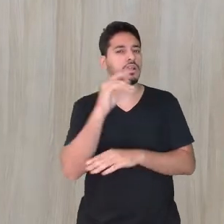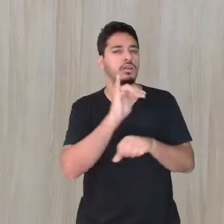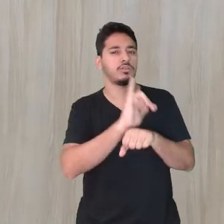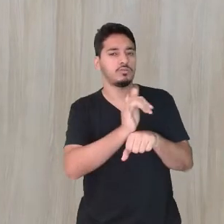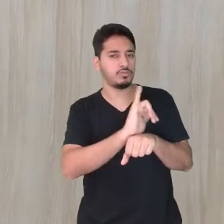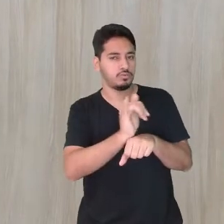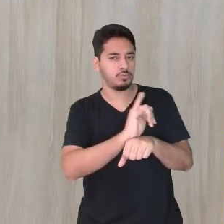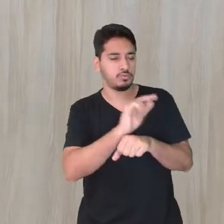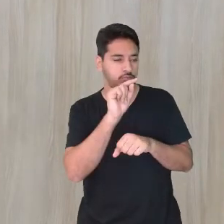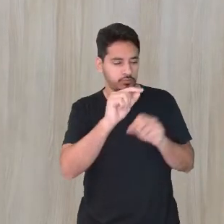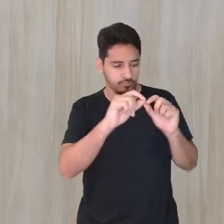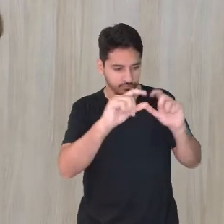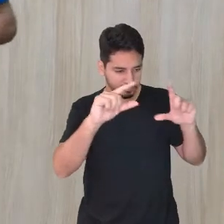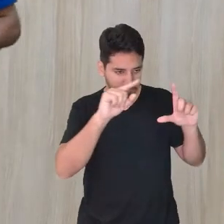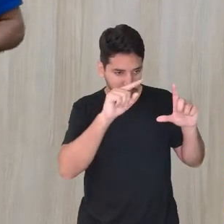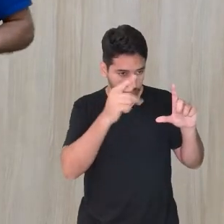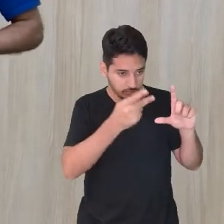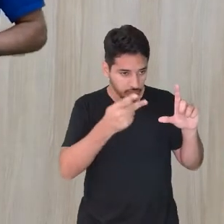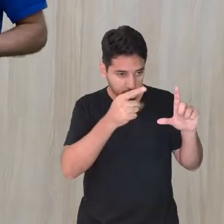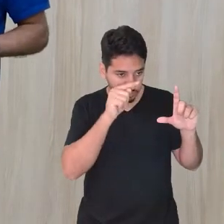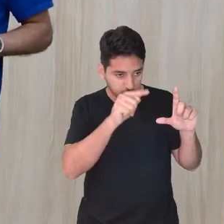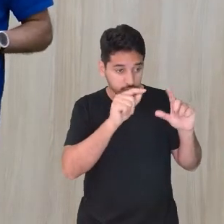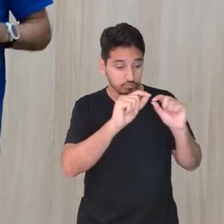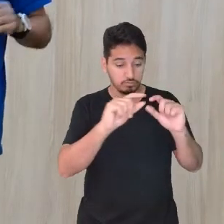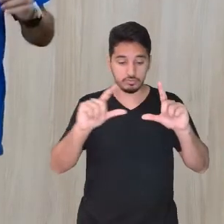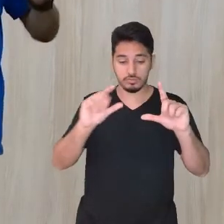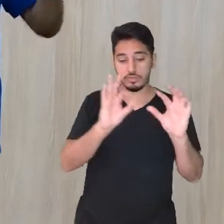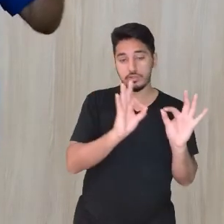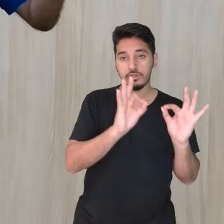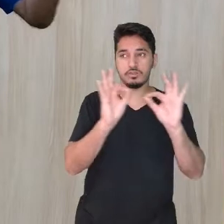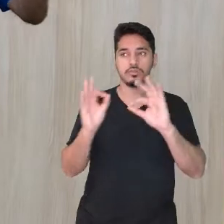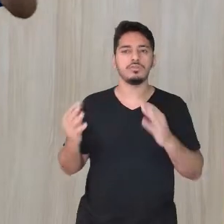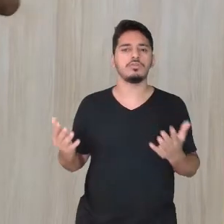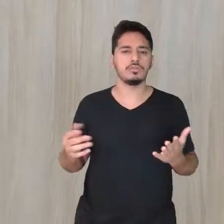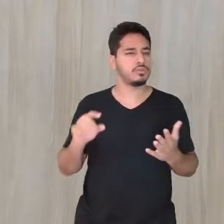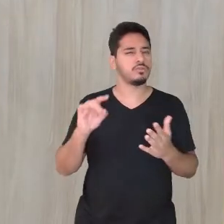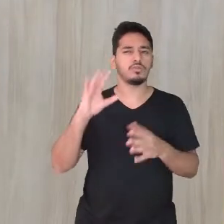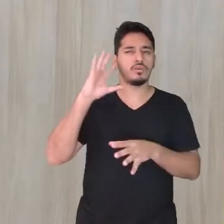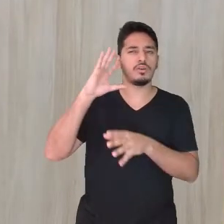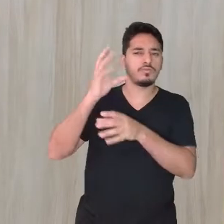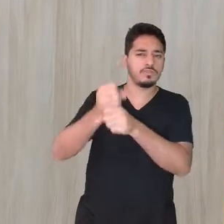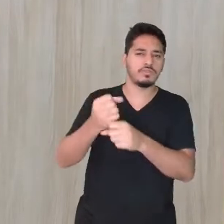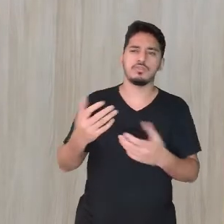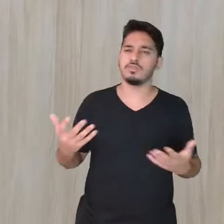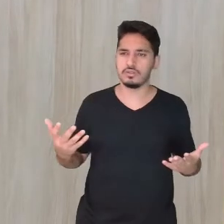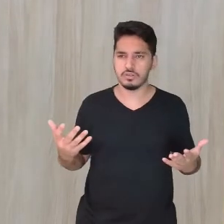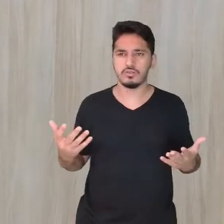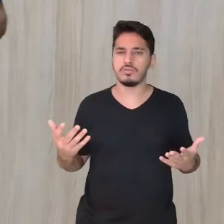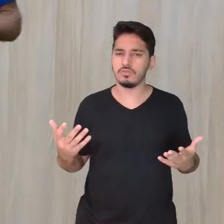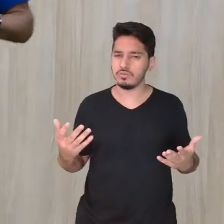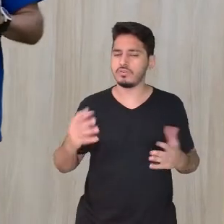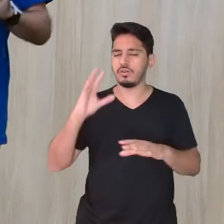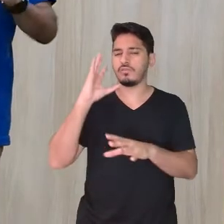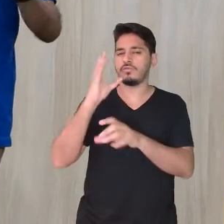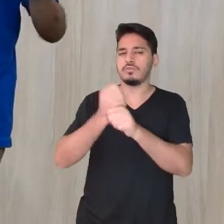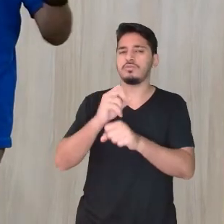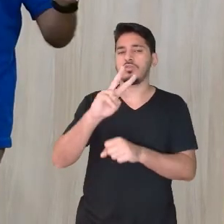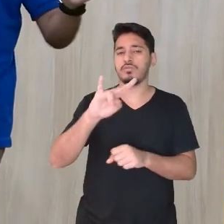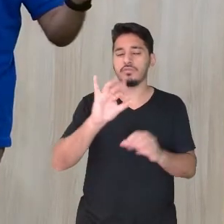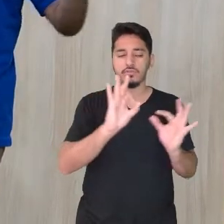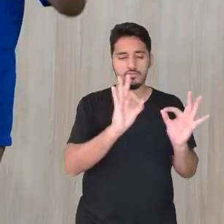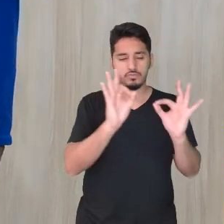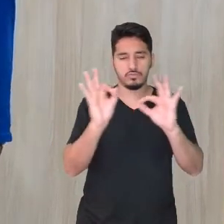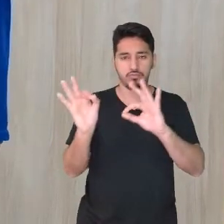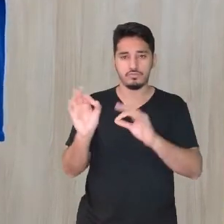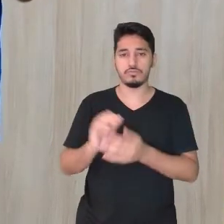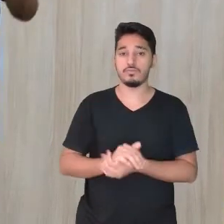do conteúdo e vai desenvolver bem direitinho. Não, Nádia, é só fazer uma revisãozinha. Sim, com certeza. E aí, você vai observar esse conteúdo.